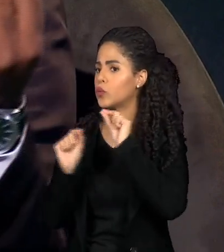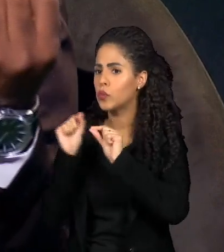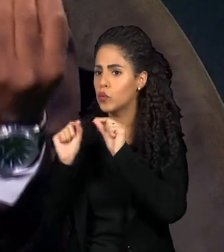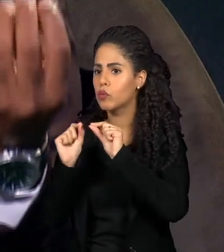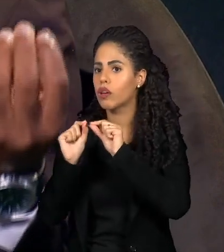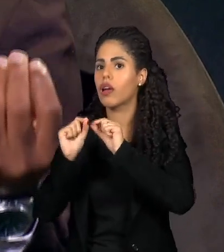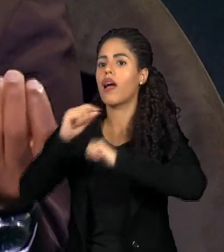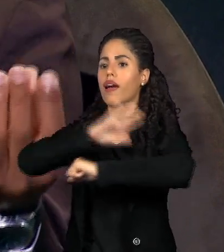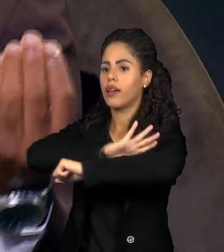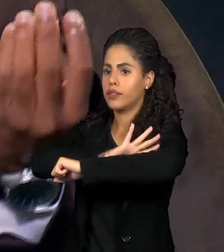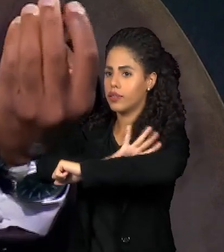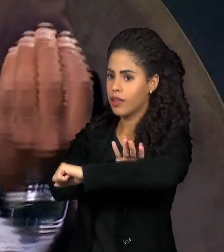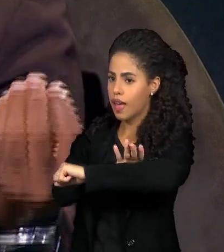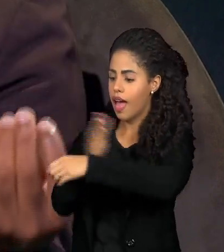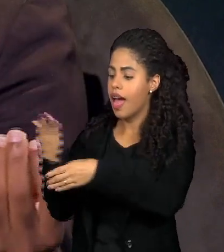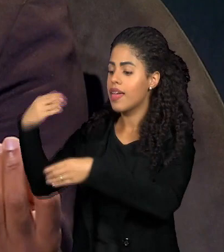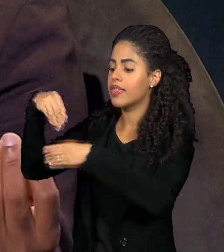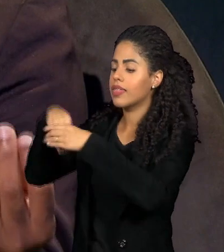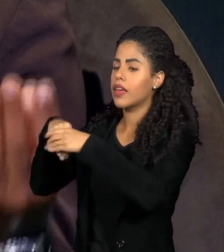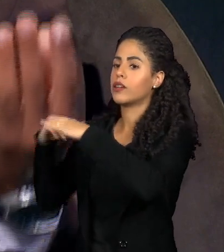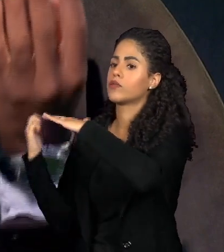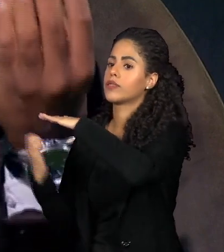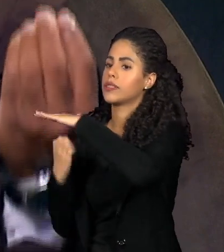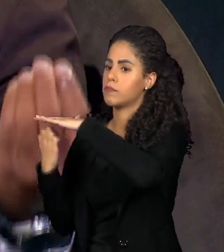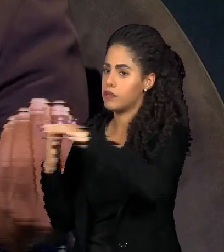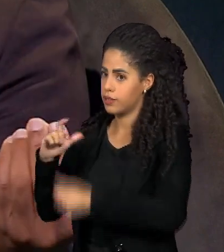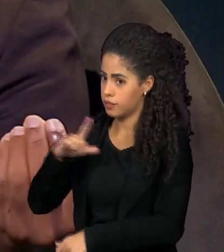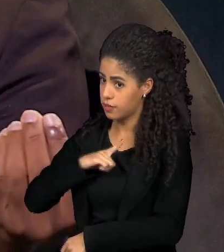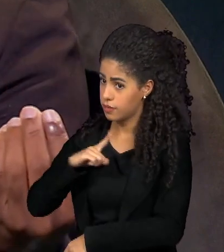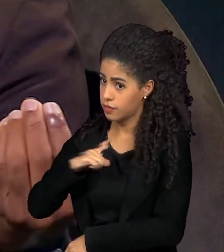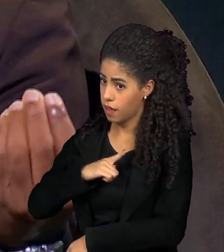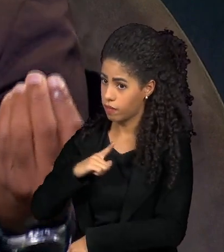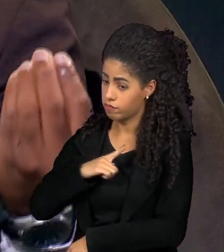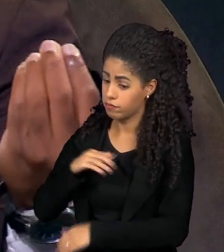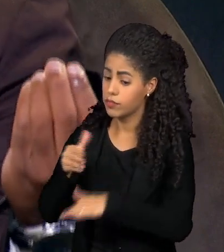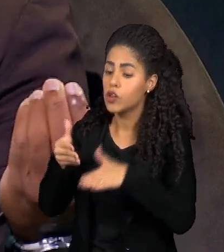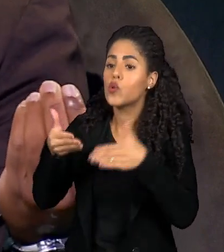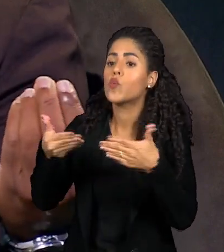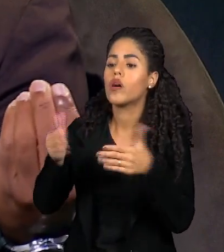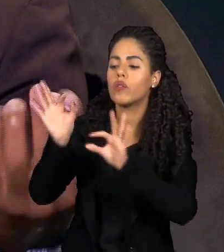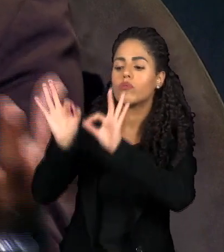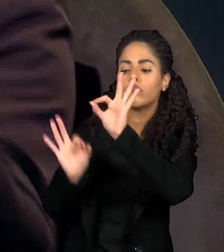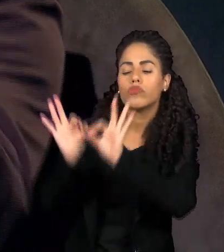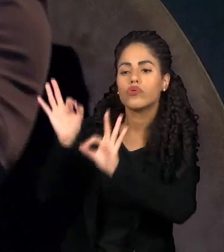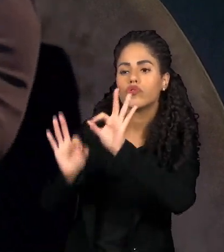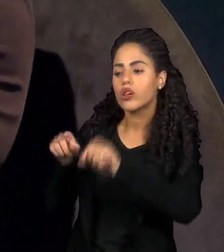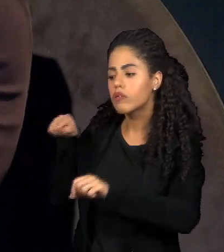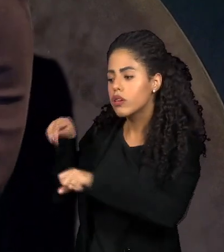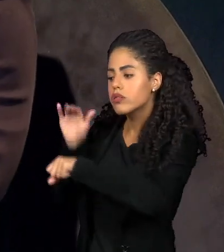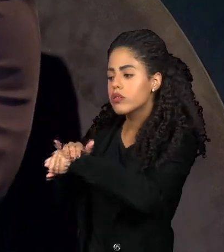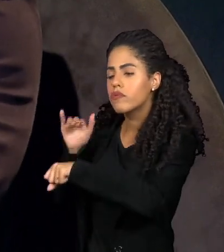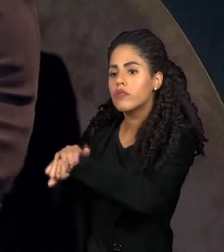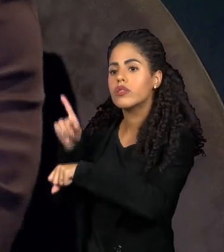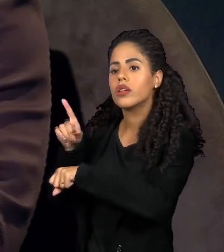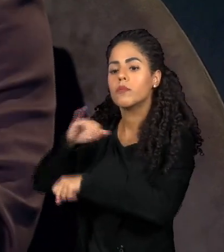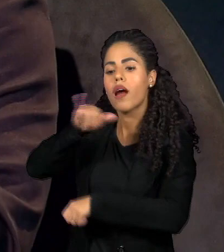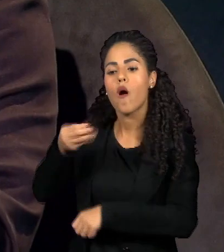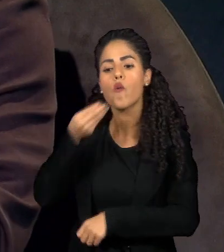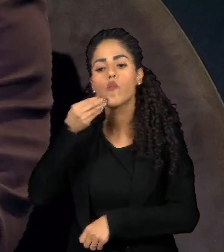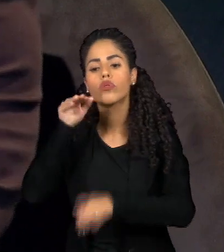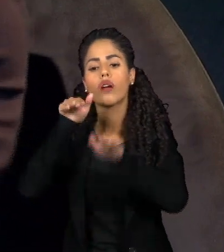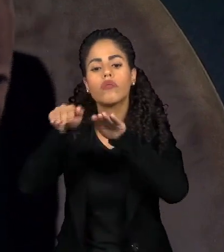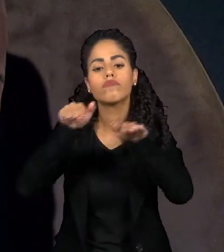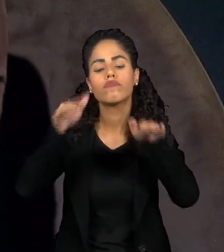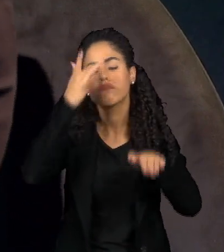racismo institucional dentro dessas instituições, quais são os programas que elas estão fazendo para dar oportunidade de trabalho